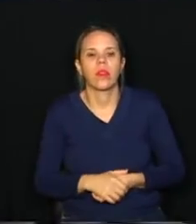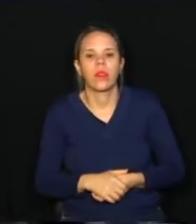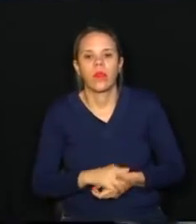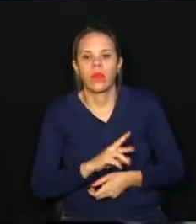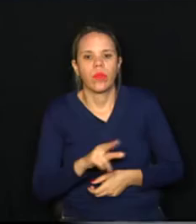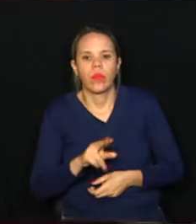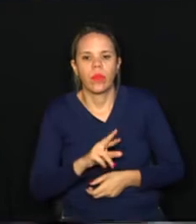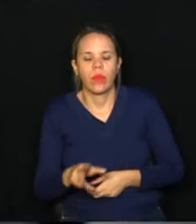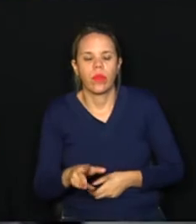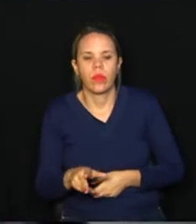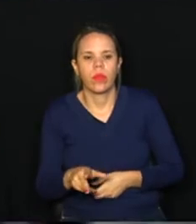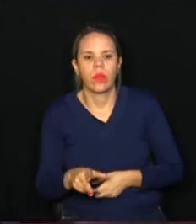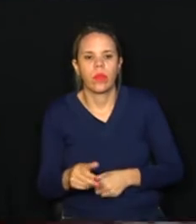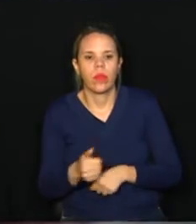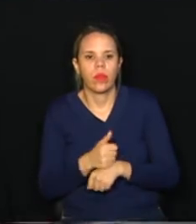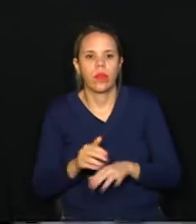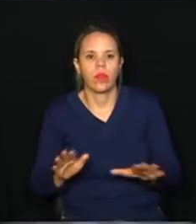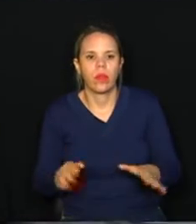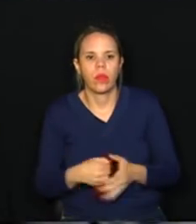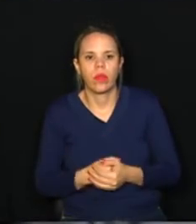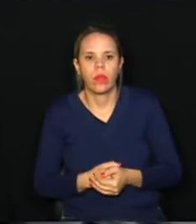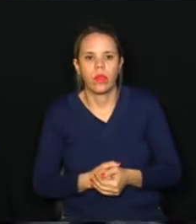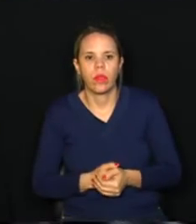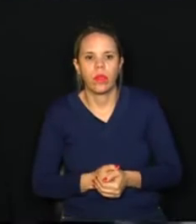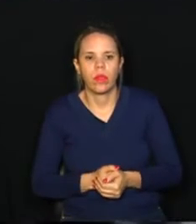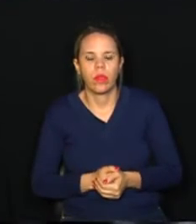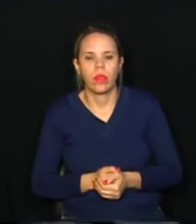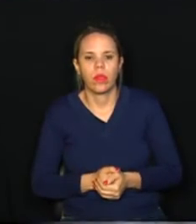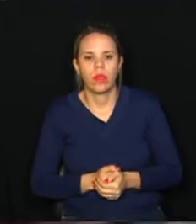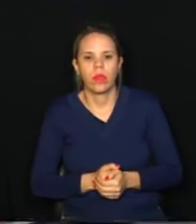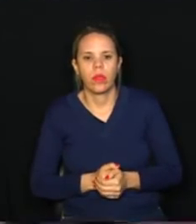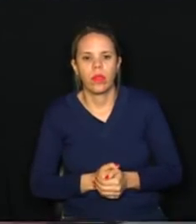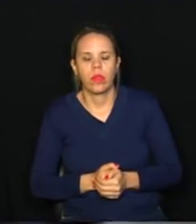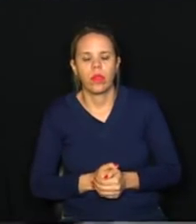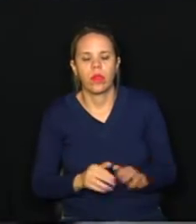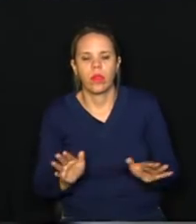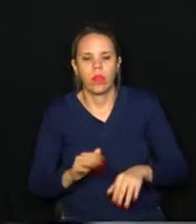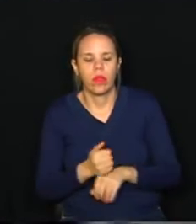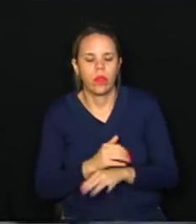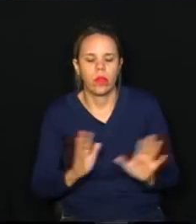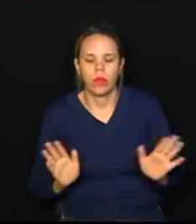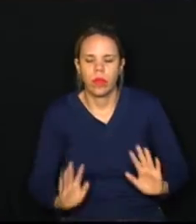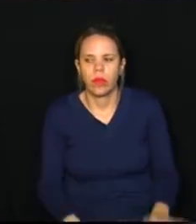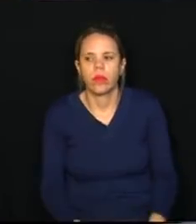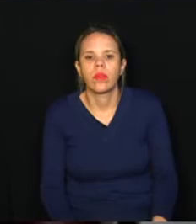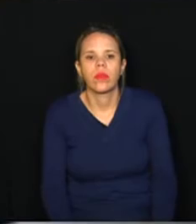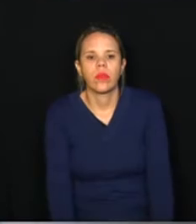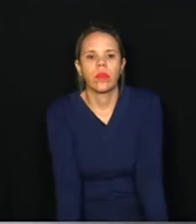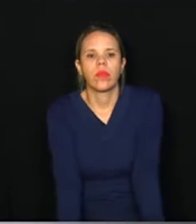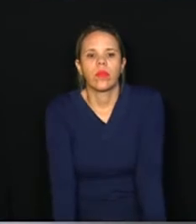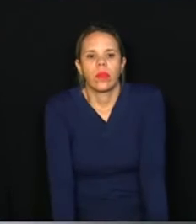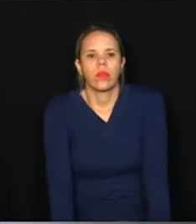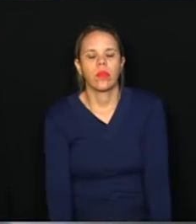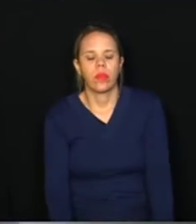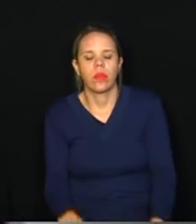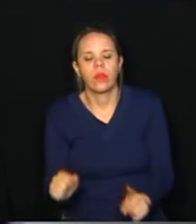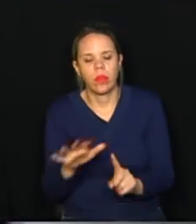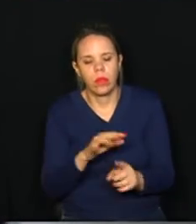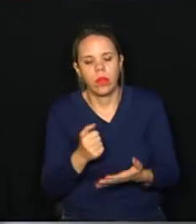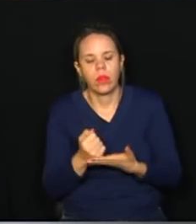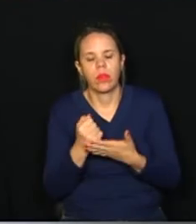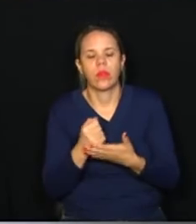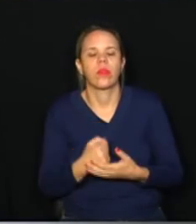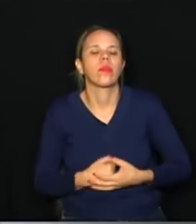é para um segmento social, não é para uma categoria profissional, nada disso. É para a sociedade.